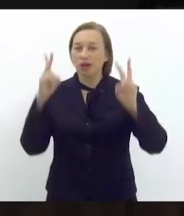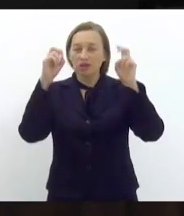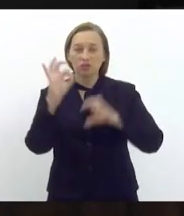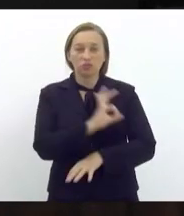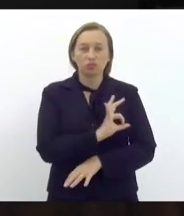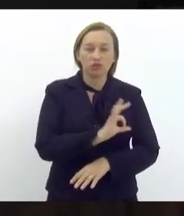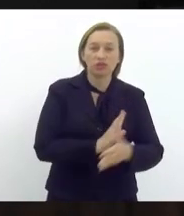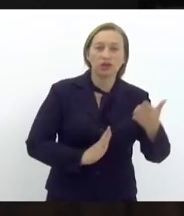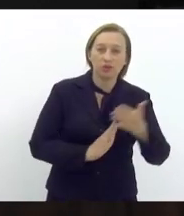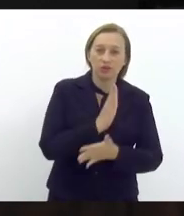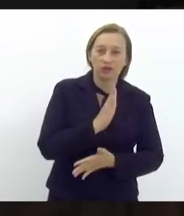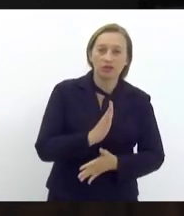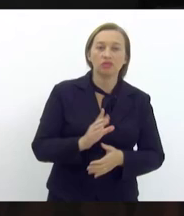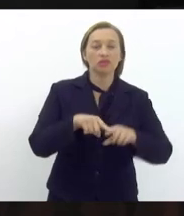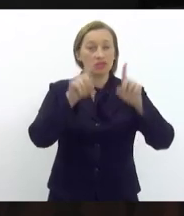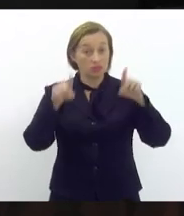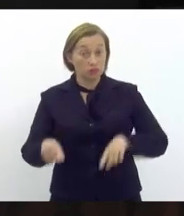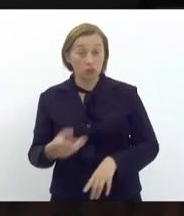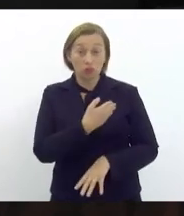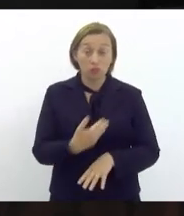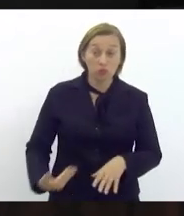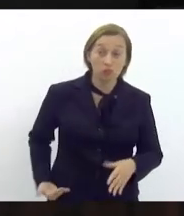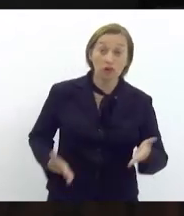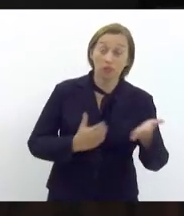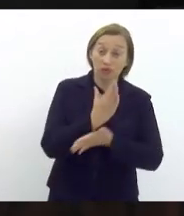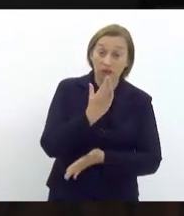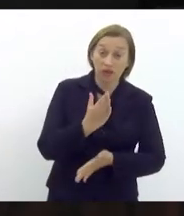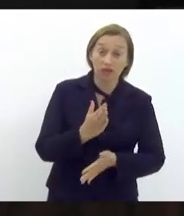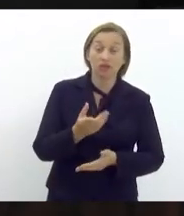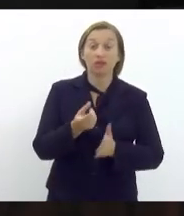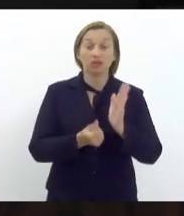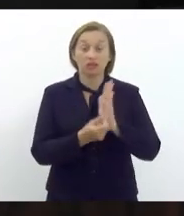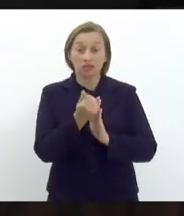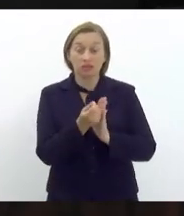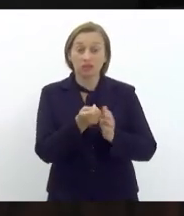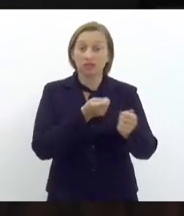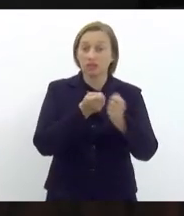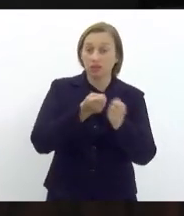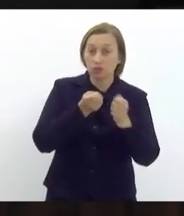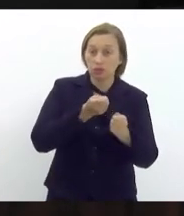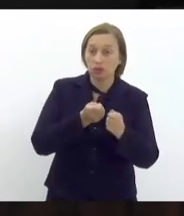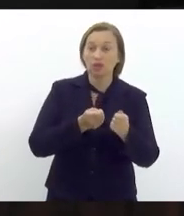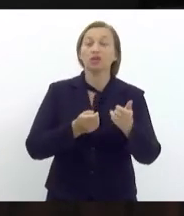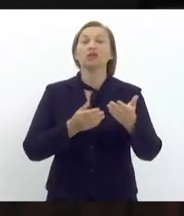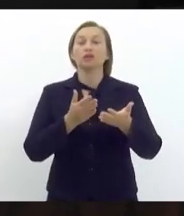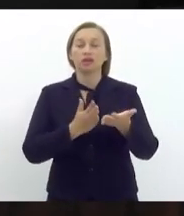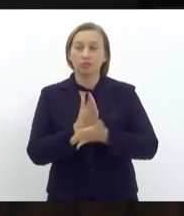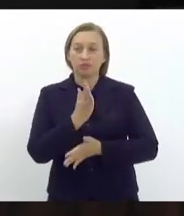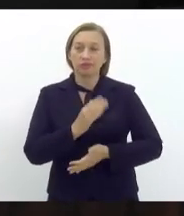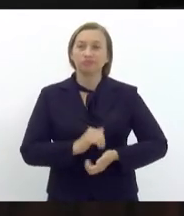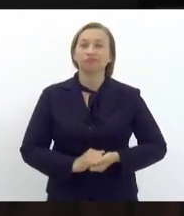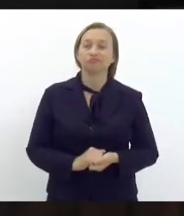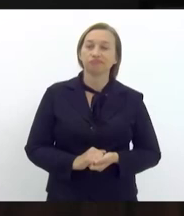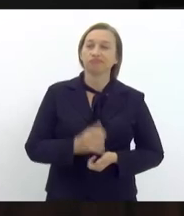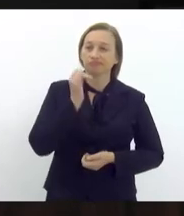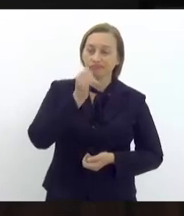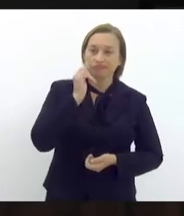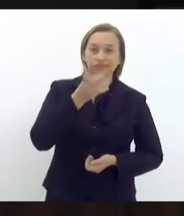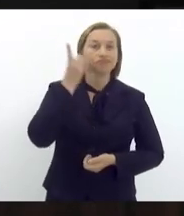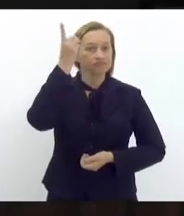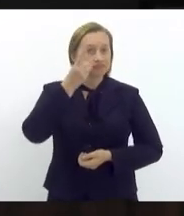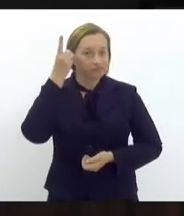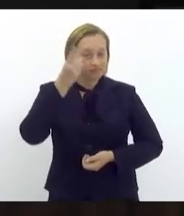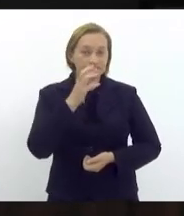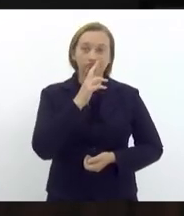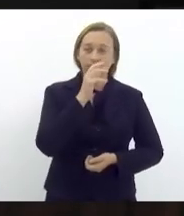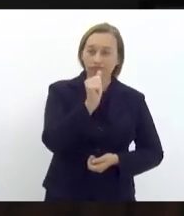favorável de servidores públicos favorável de orçamento finanças fiscalização financeira e controle favorável relatores deputados